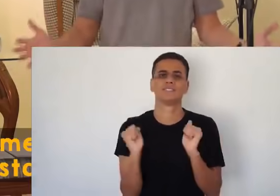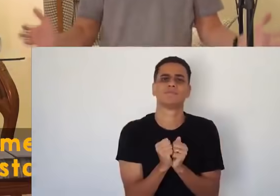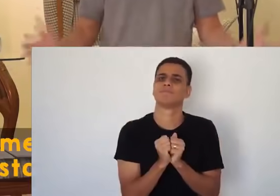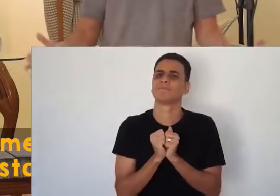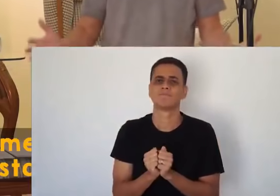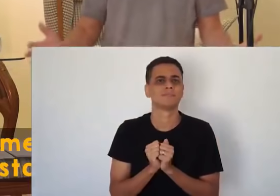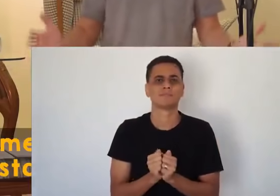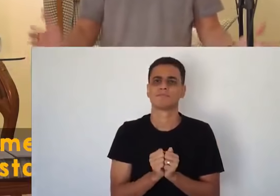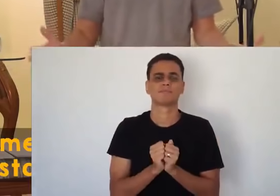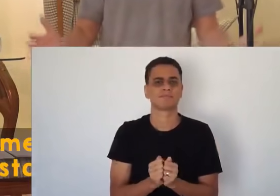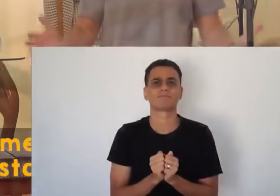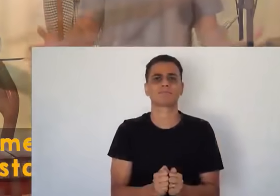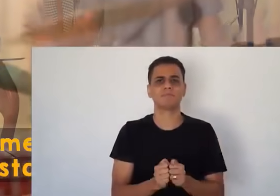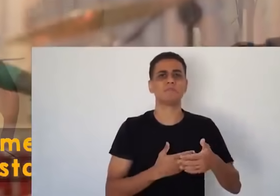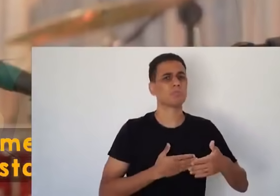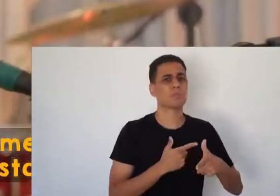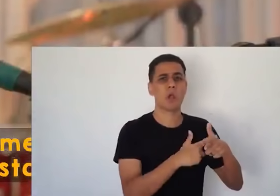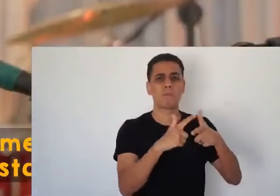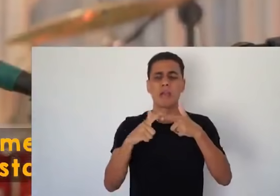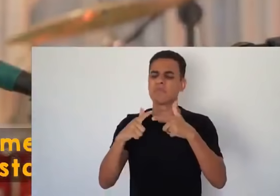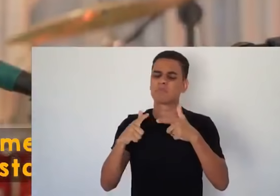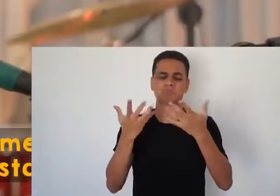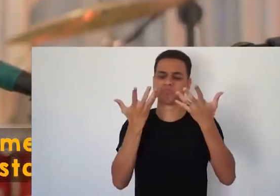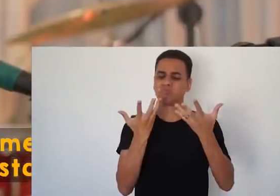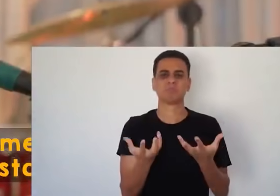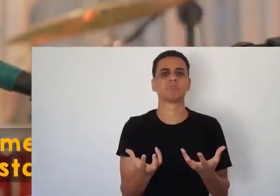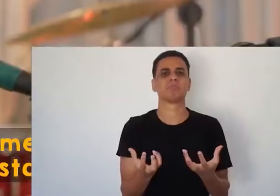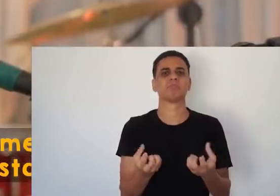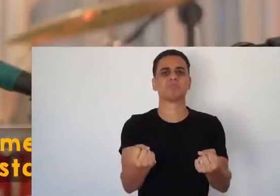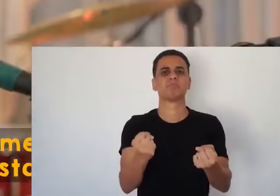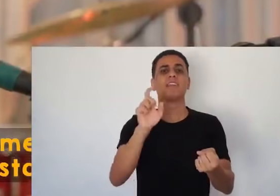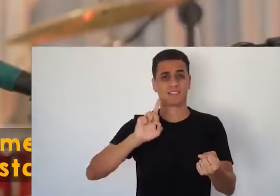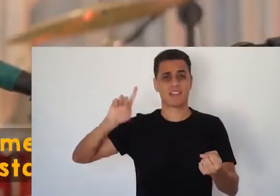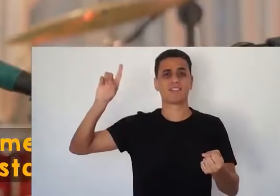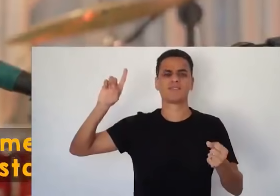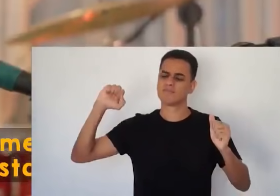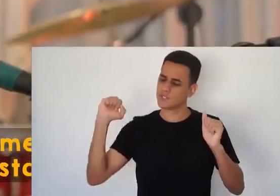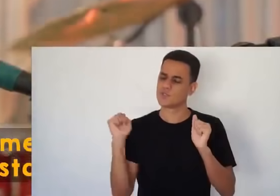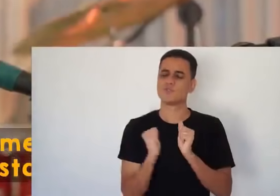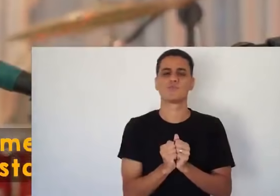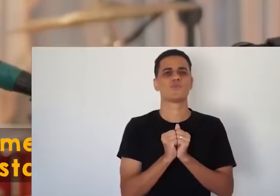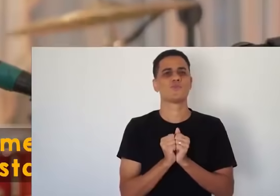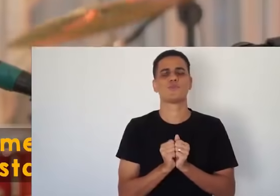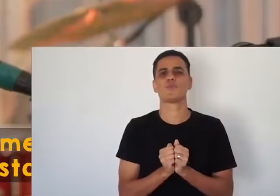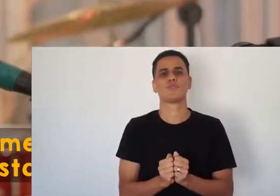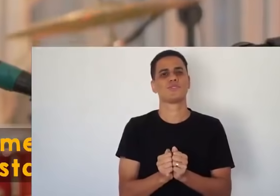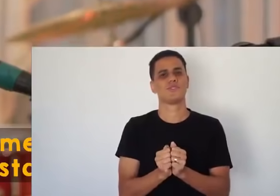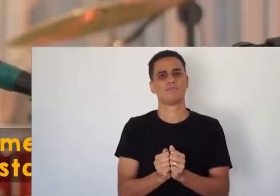que estarás ali. Me alegrarei em meio às lutas, pois sei